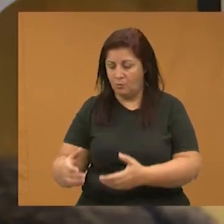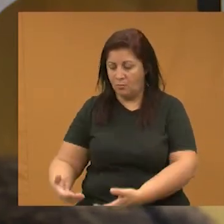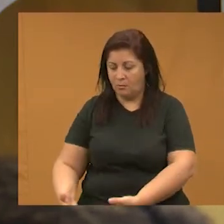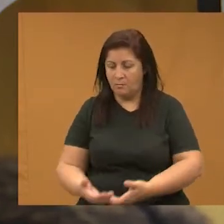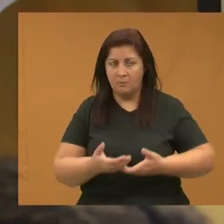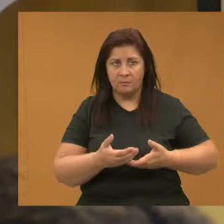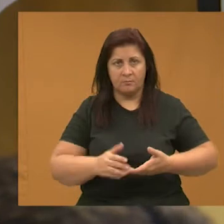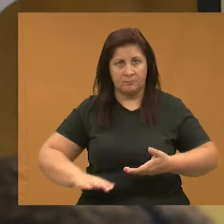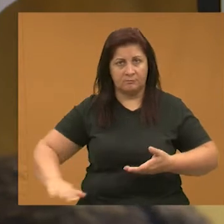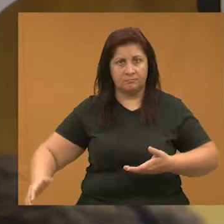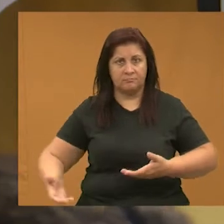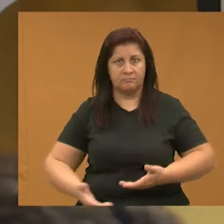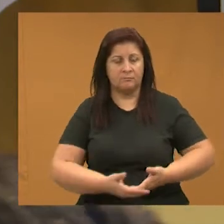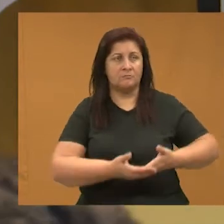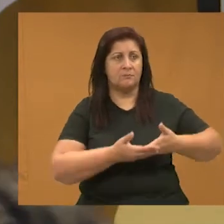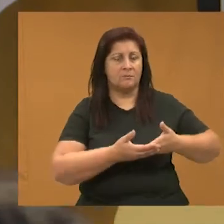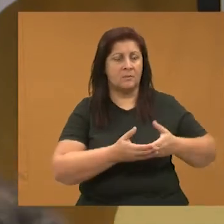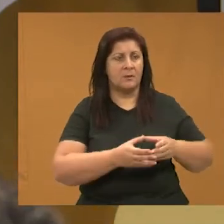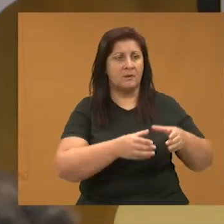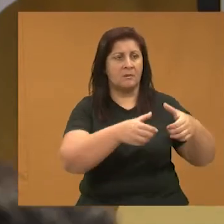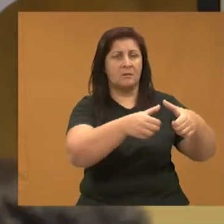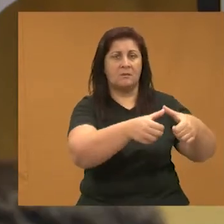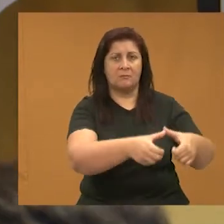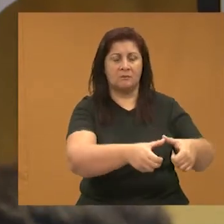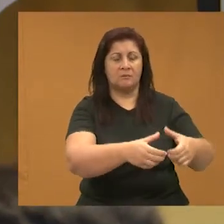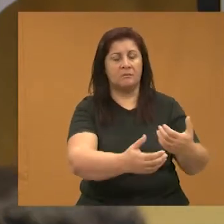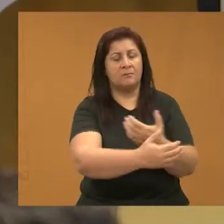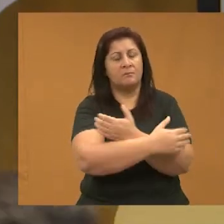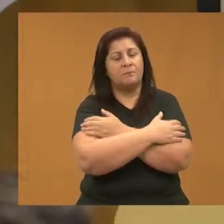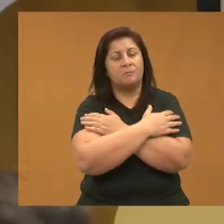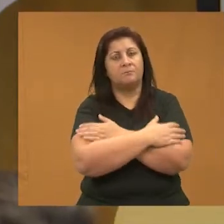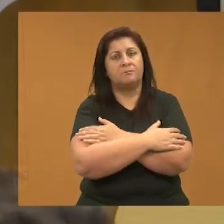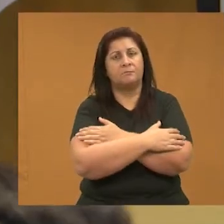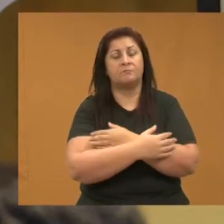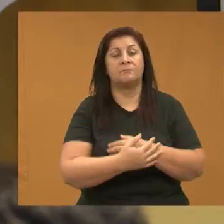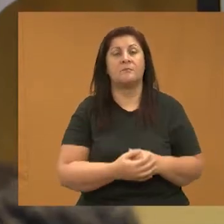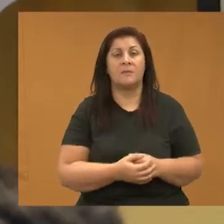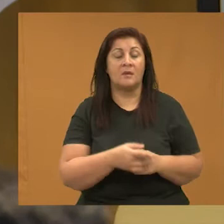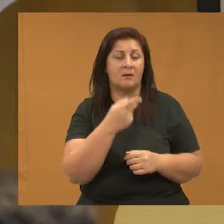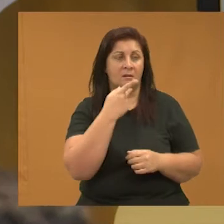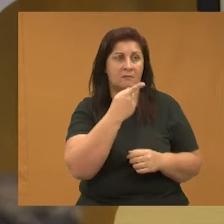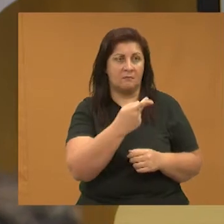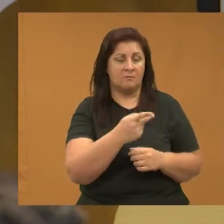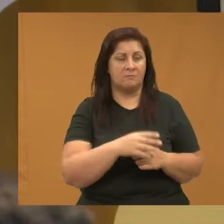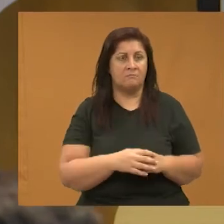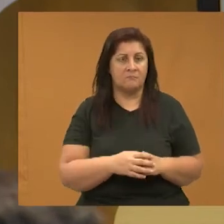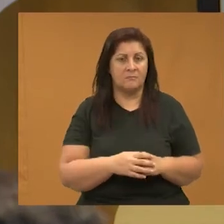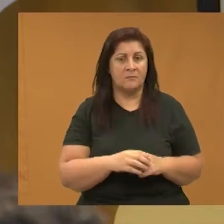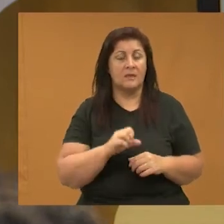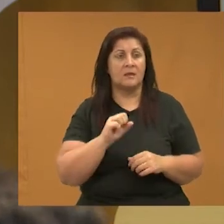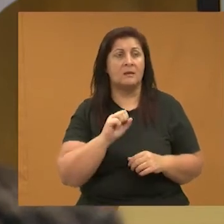colocou no meio deles e, abraçando-a, disse: